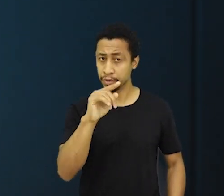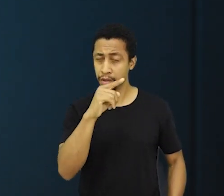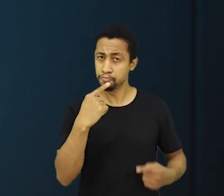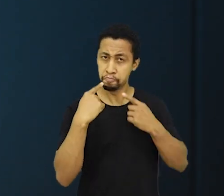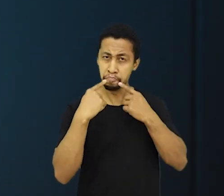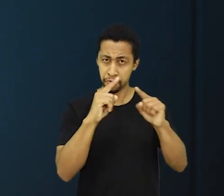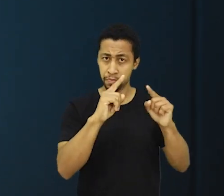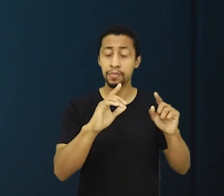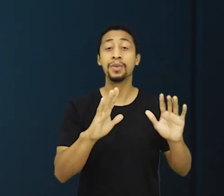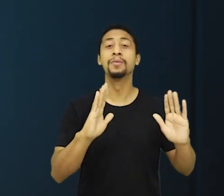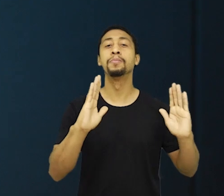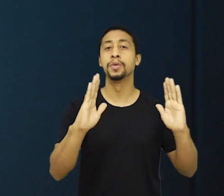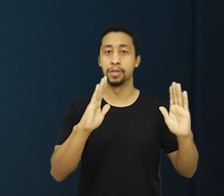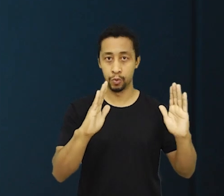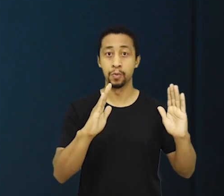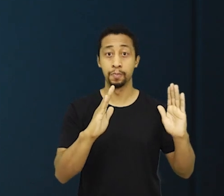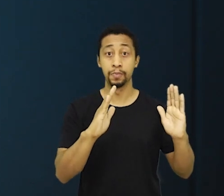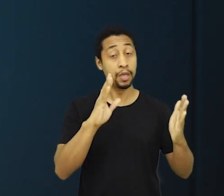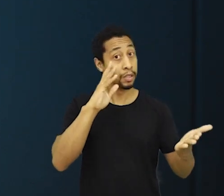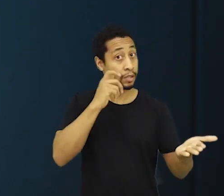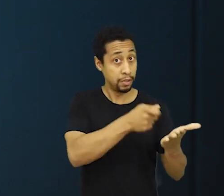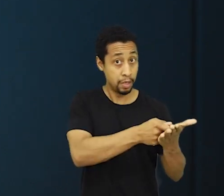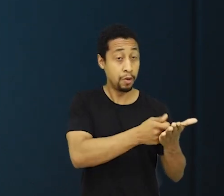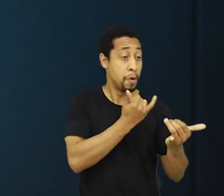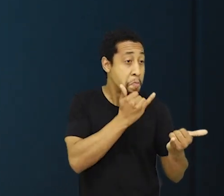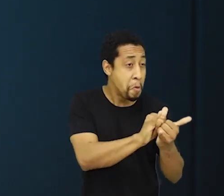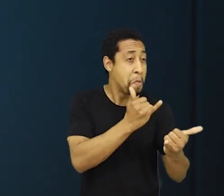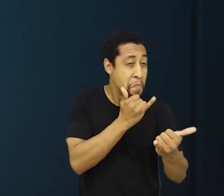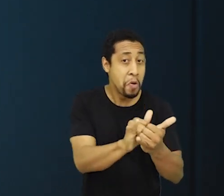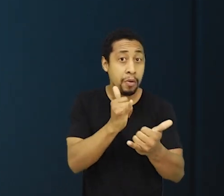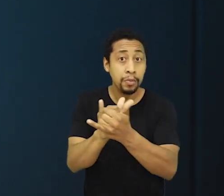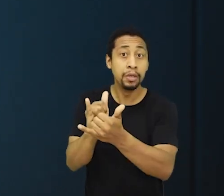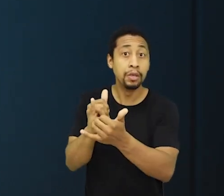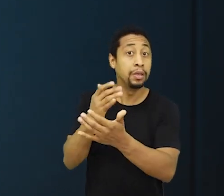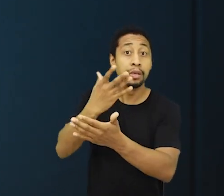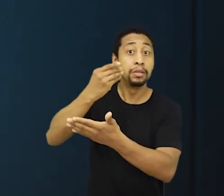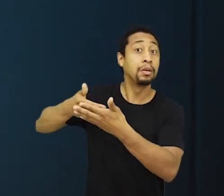de anistia desconsiderou a memória política do nosso país.